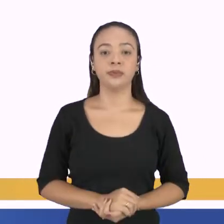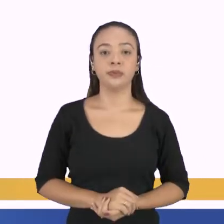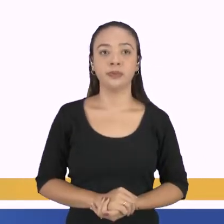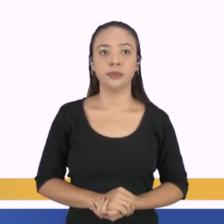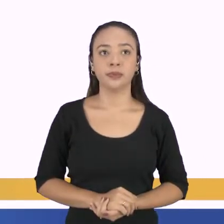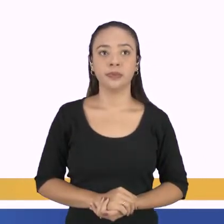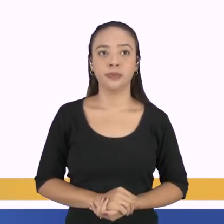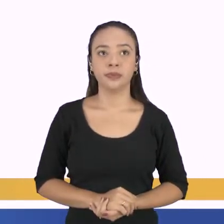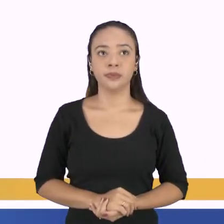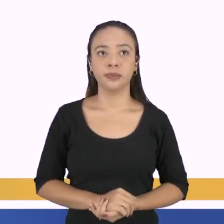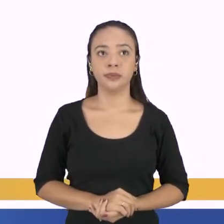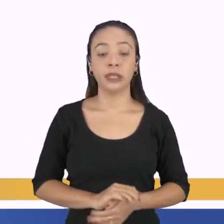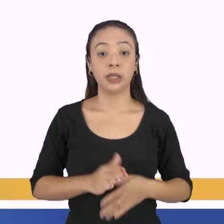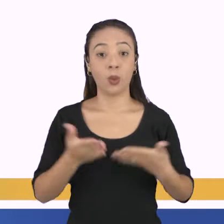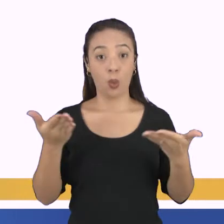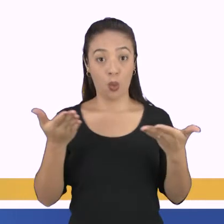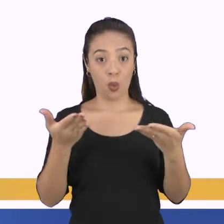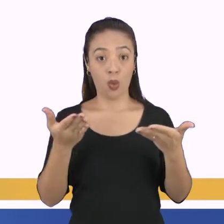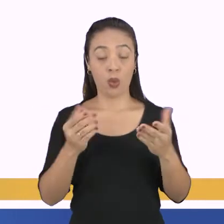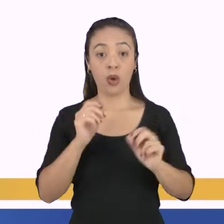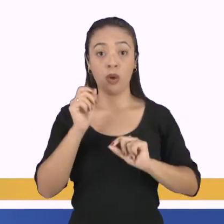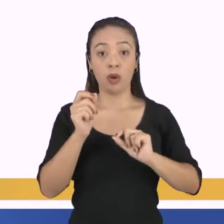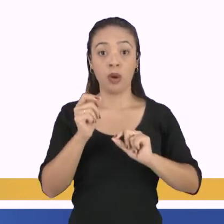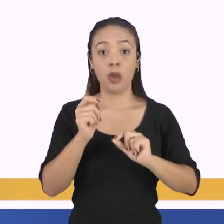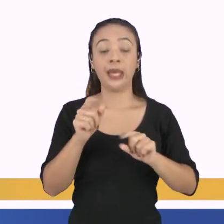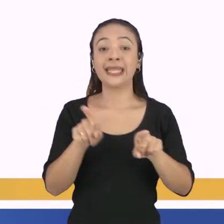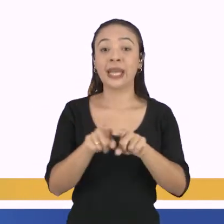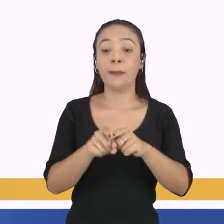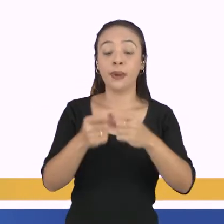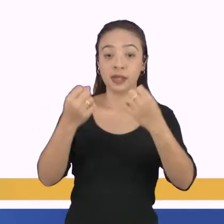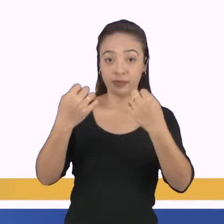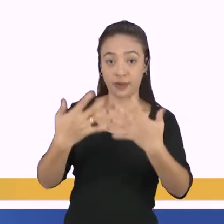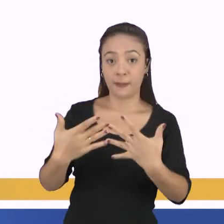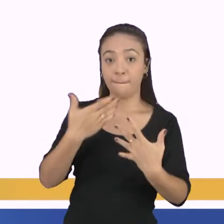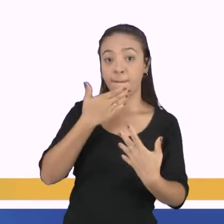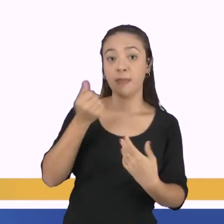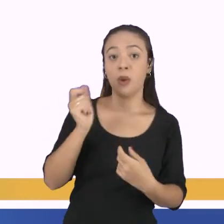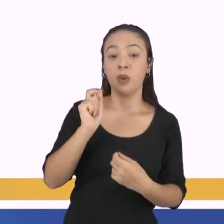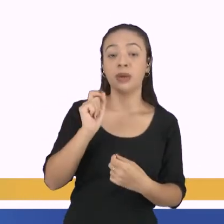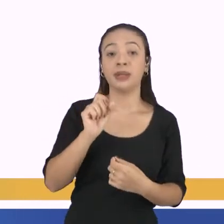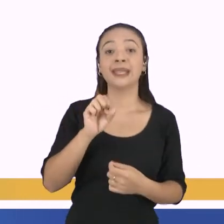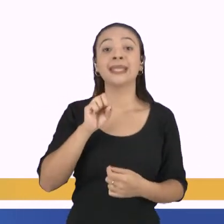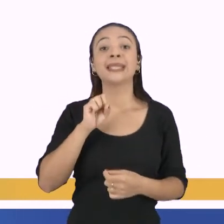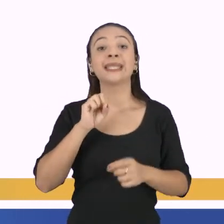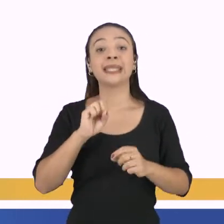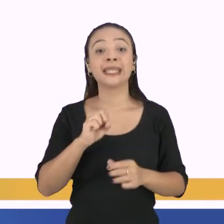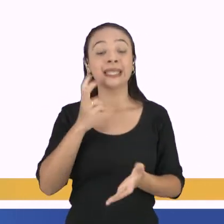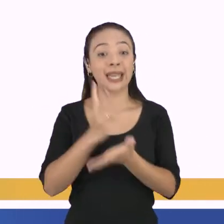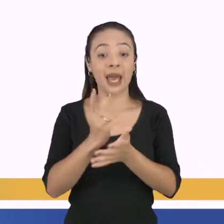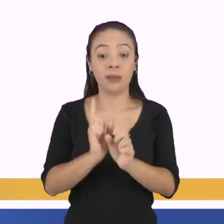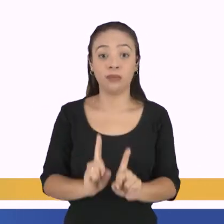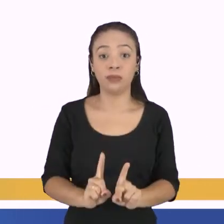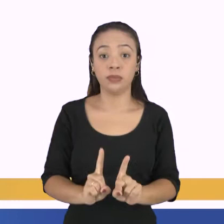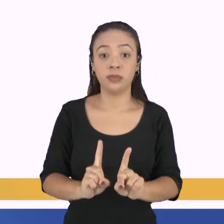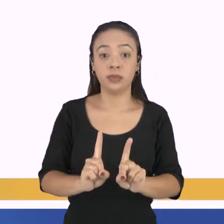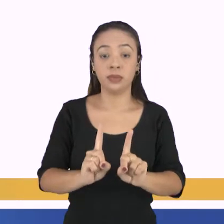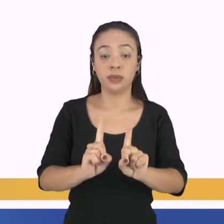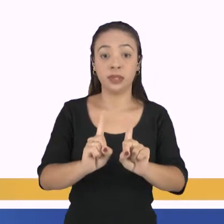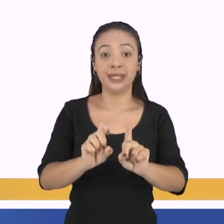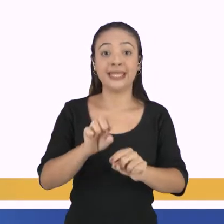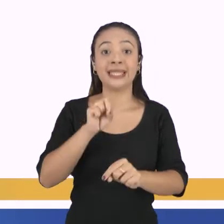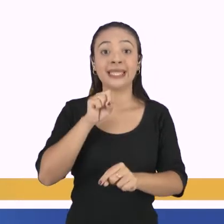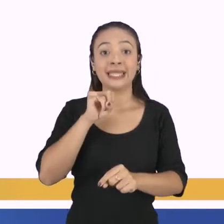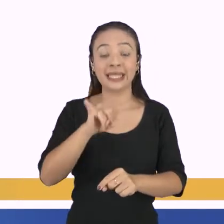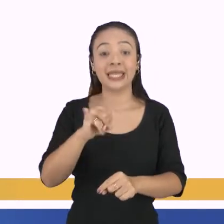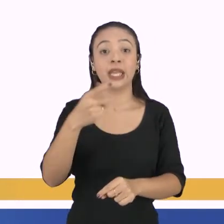aqui eu vou fazer uma ressalva. Elas vão ser diretamente proporcionais, né, se não for cobrado uma bandeirada, ou seja, um